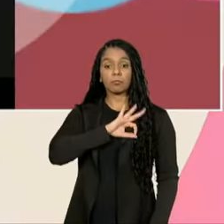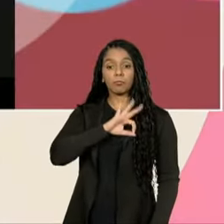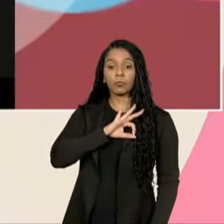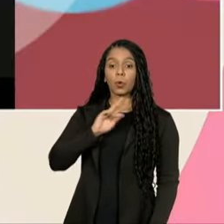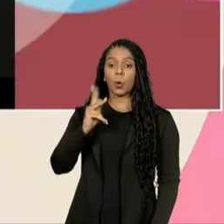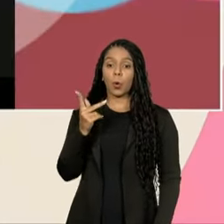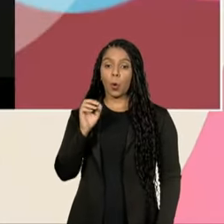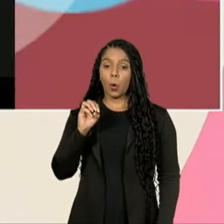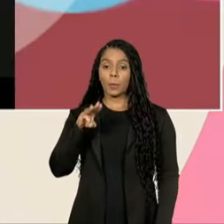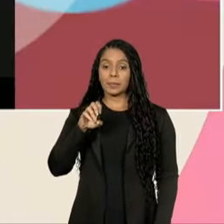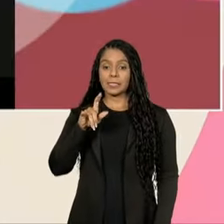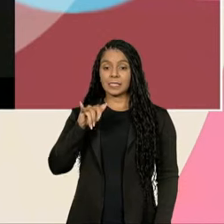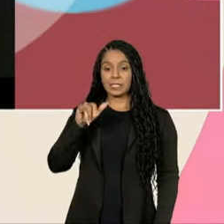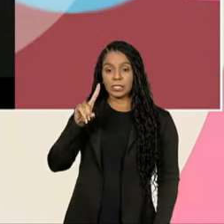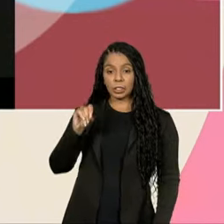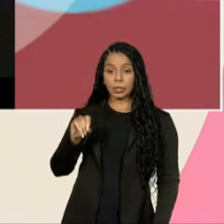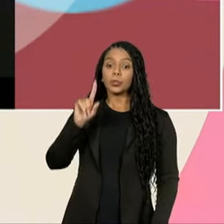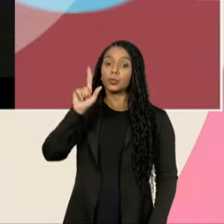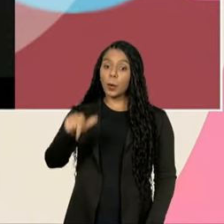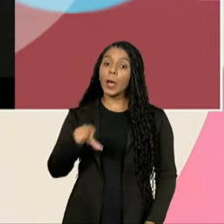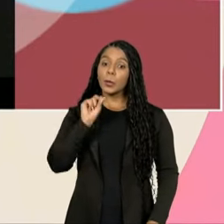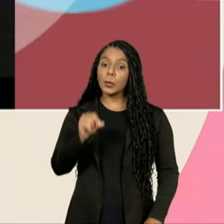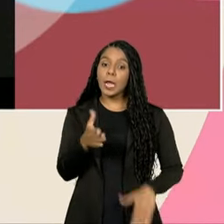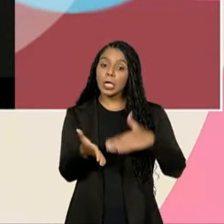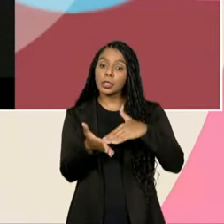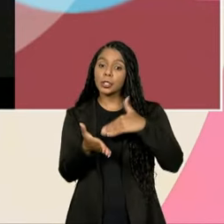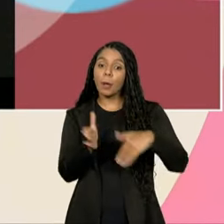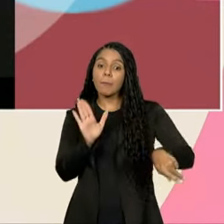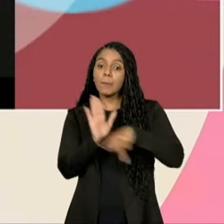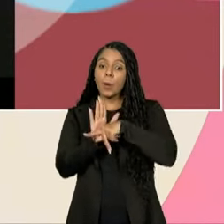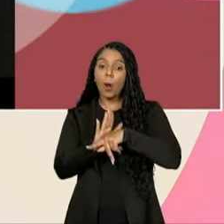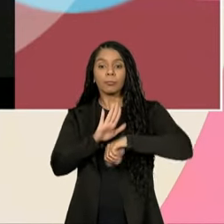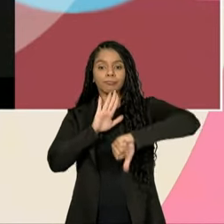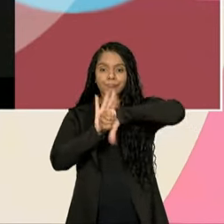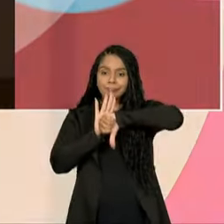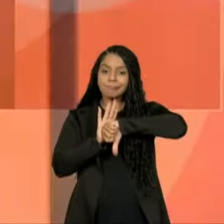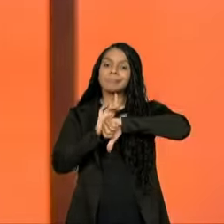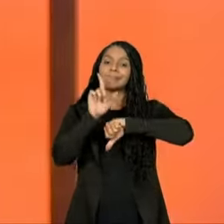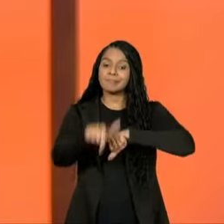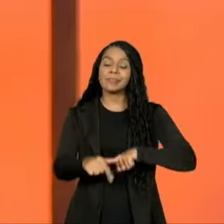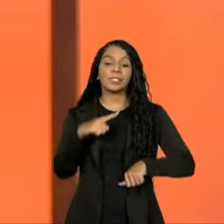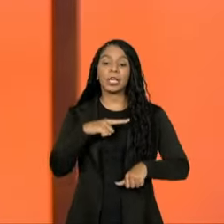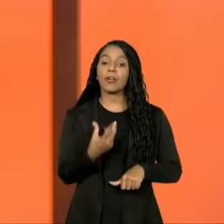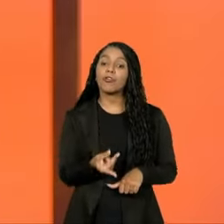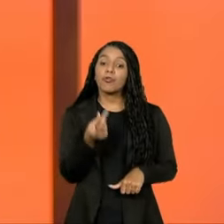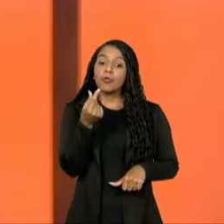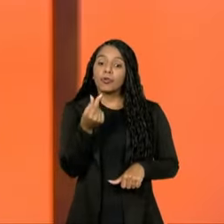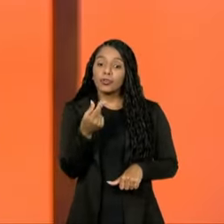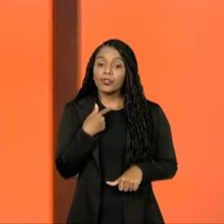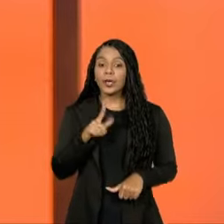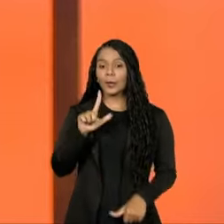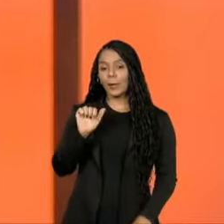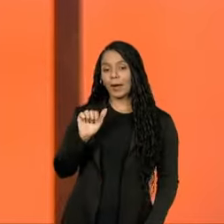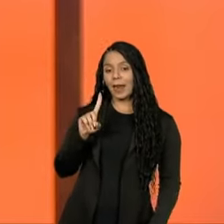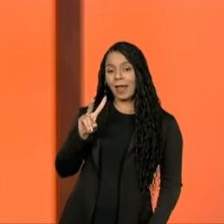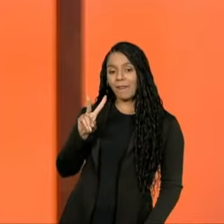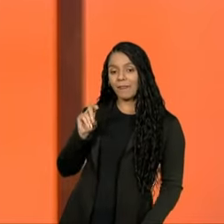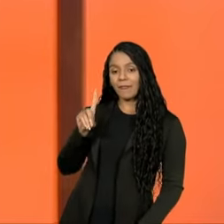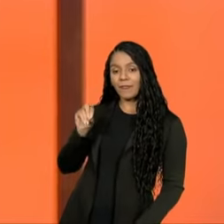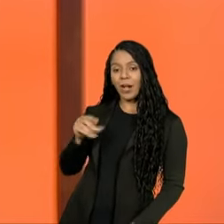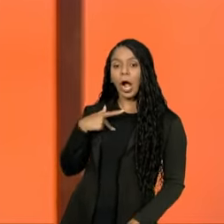foi, na verdade, um grande escritório do crime. Do crime e que gerou claro. Muita grana lavado na casa, pela